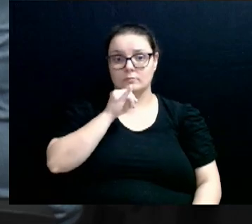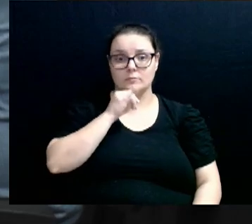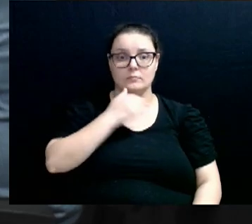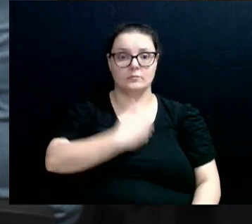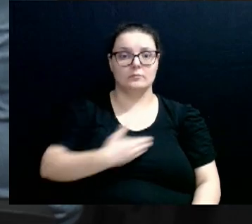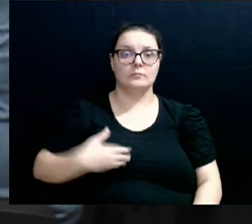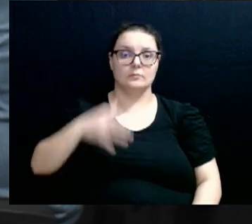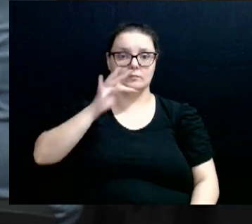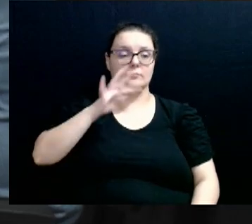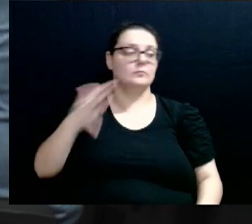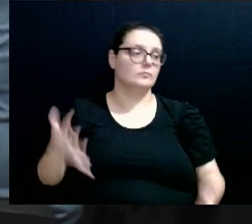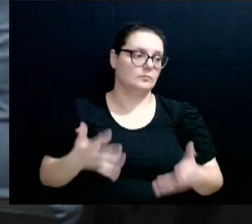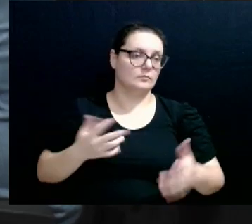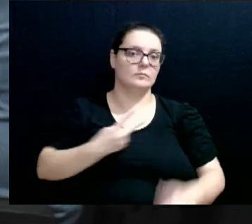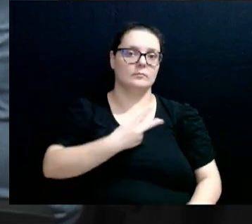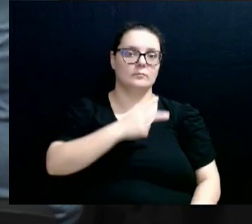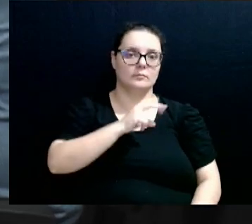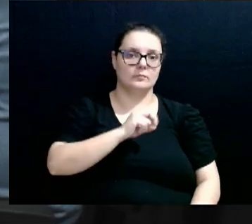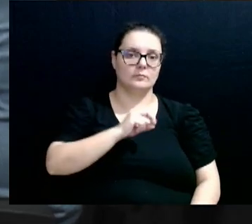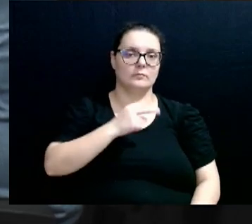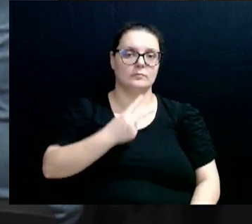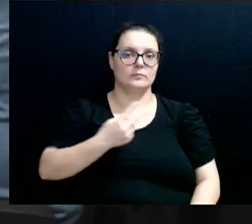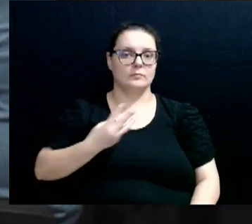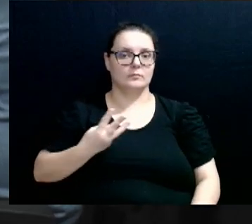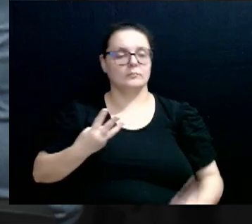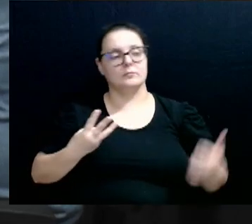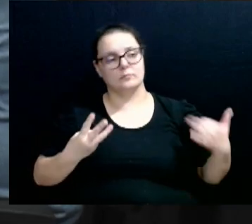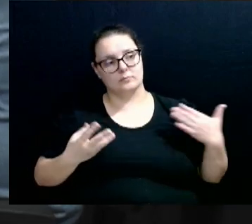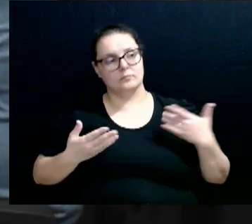desde 2023, né? E a gente tem